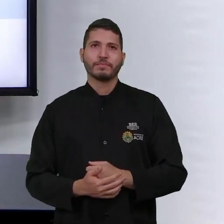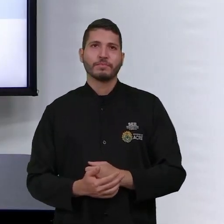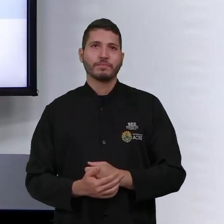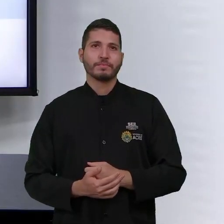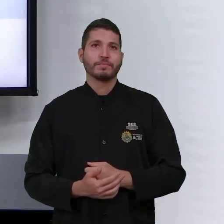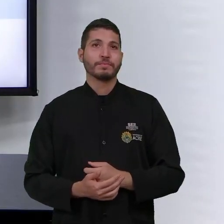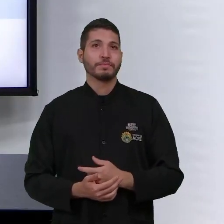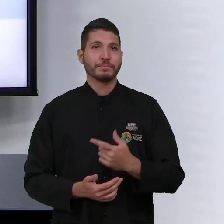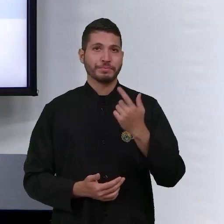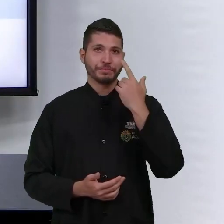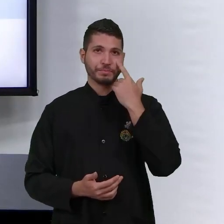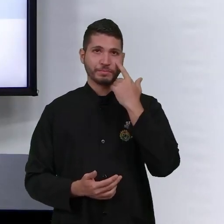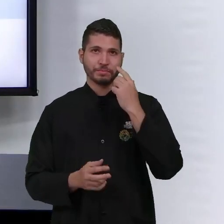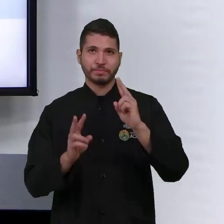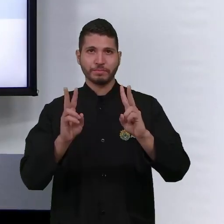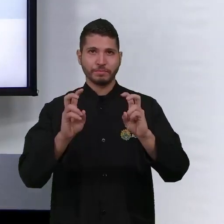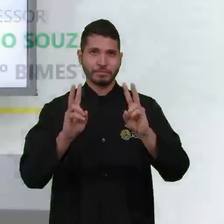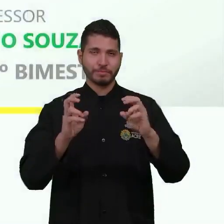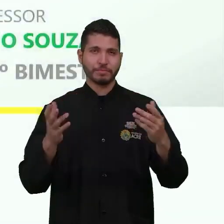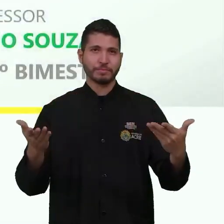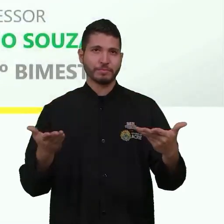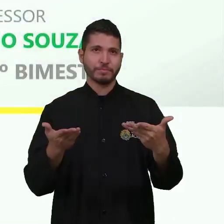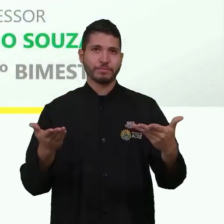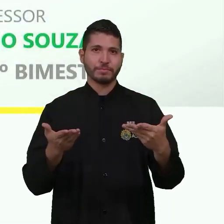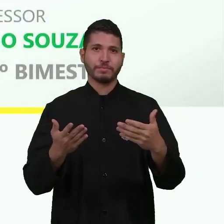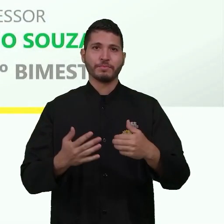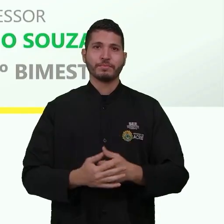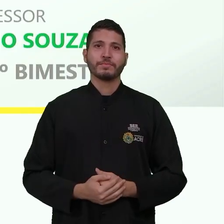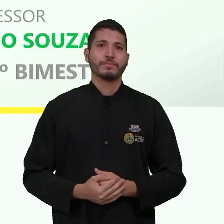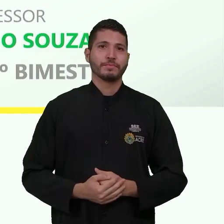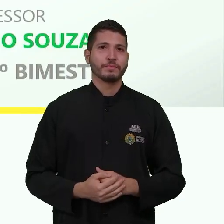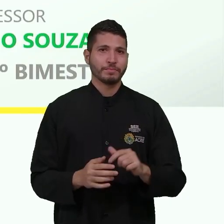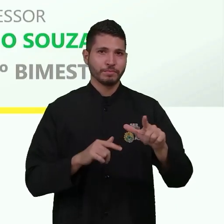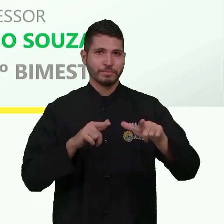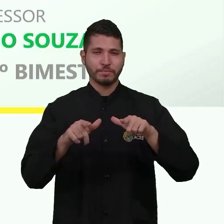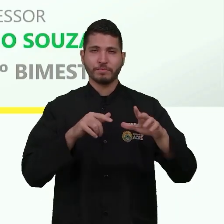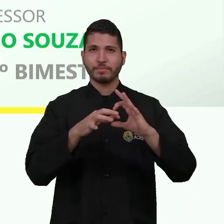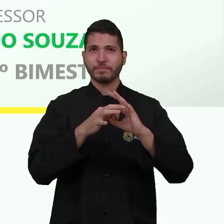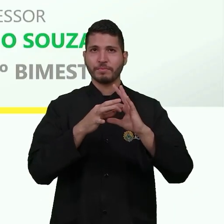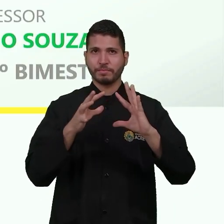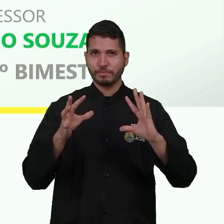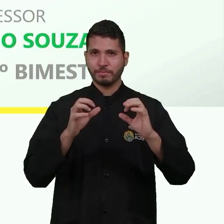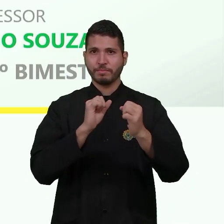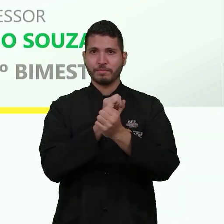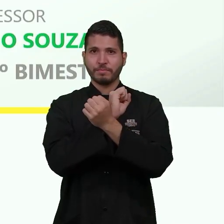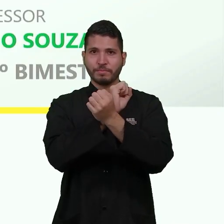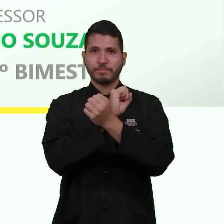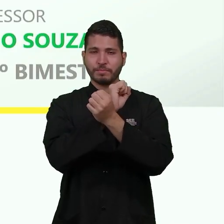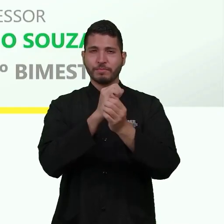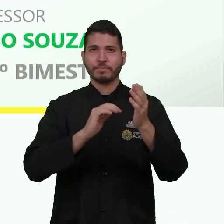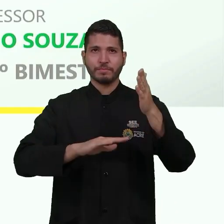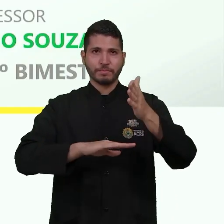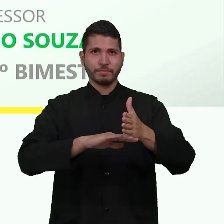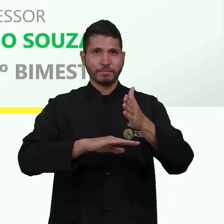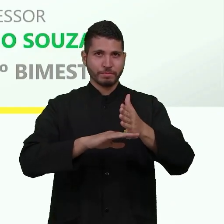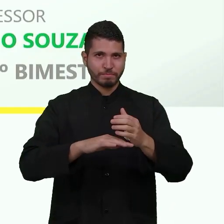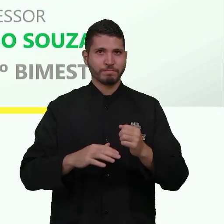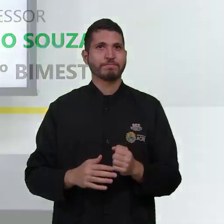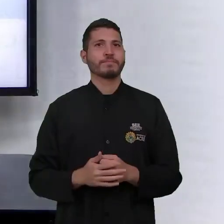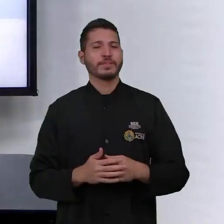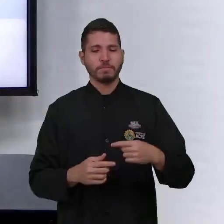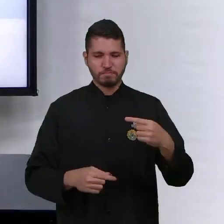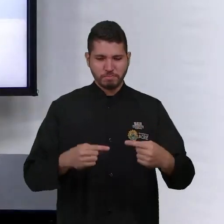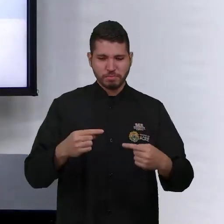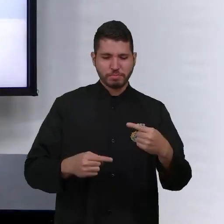Olha só o que eu trouxe para vocês. Trabalho livre e escravidão moderna. Eita, é um tema bastante polêmico,